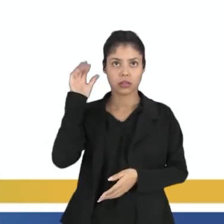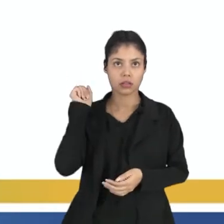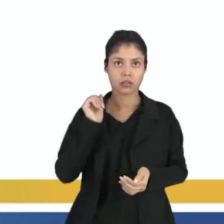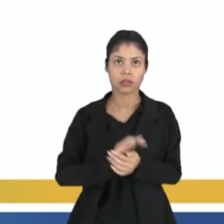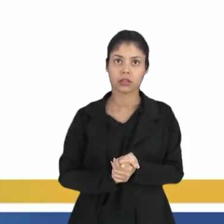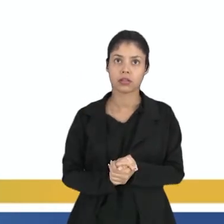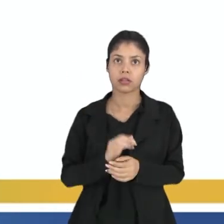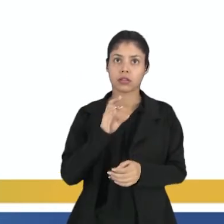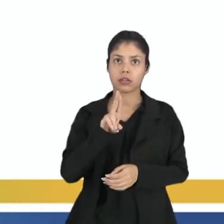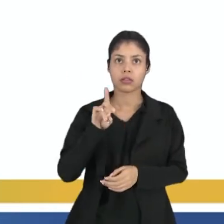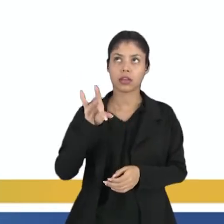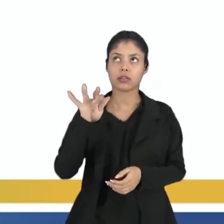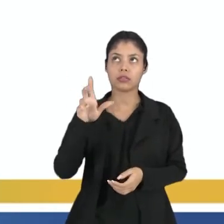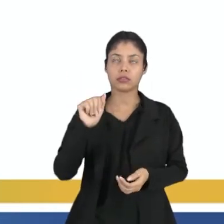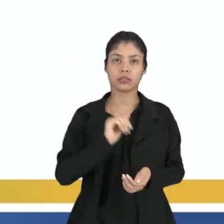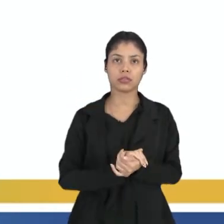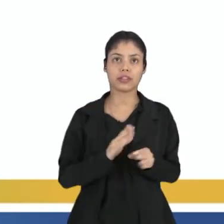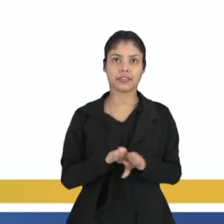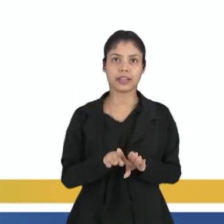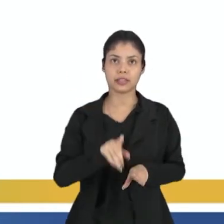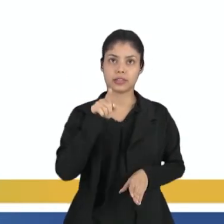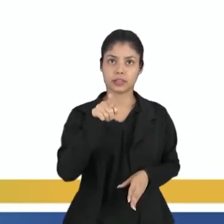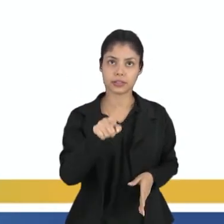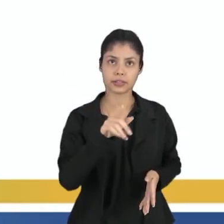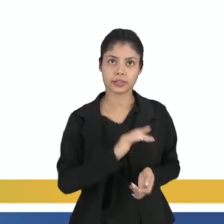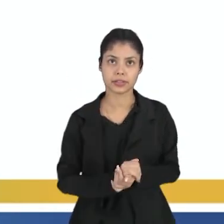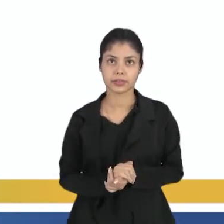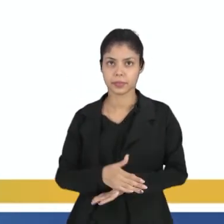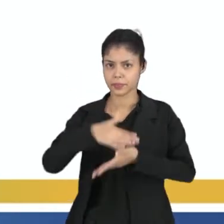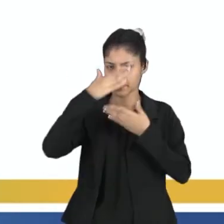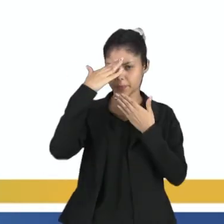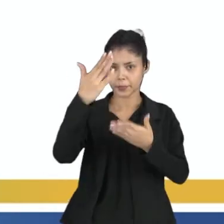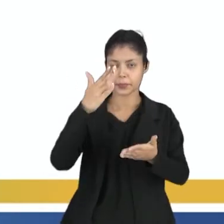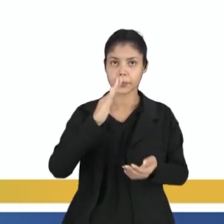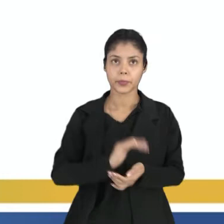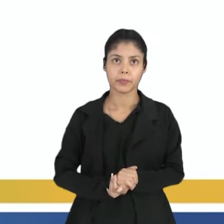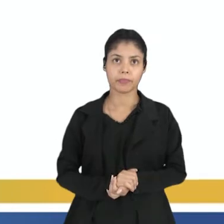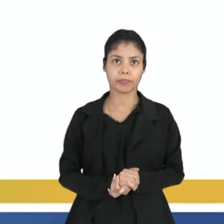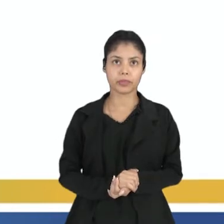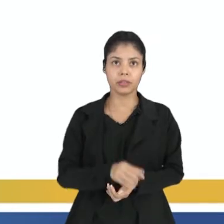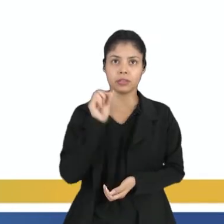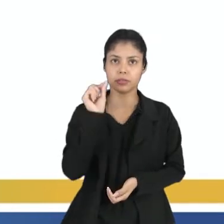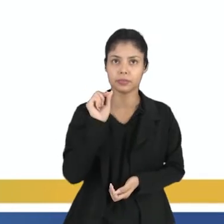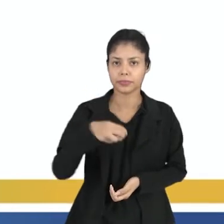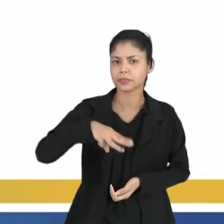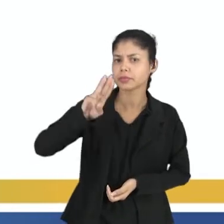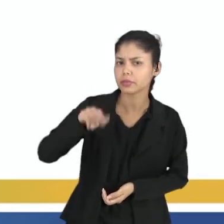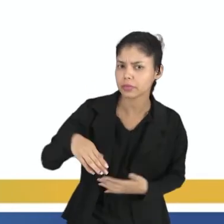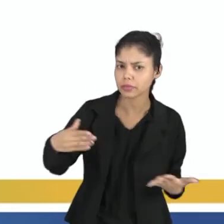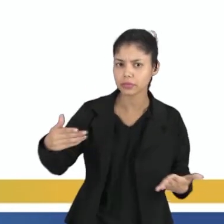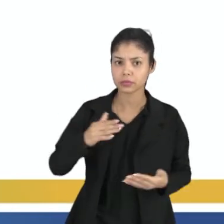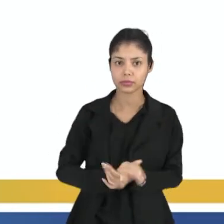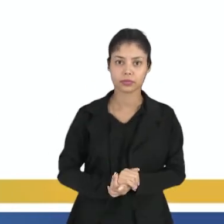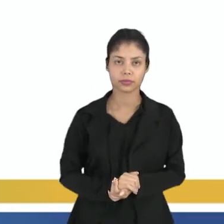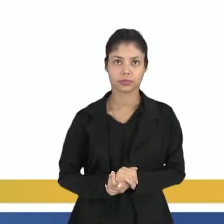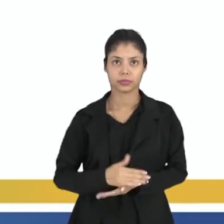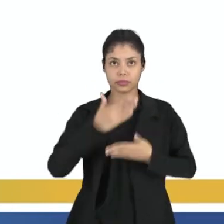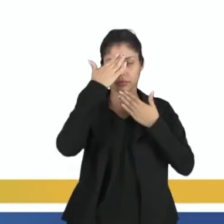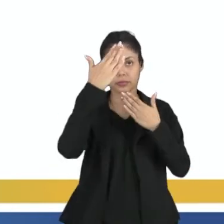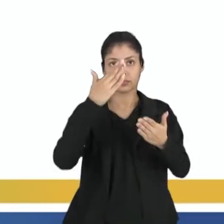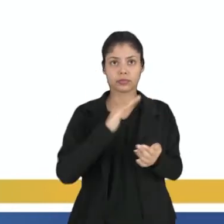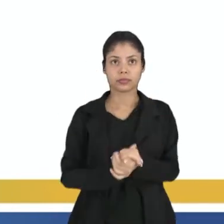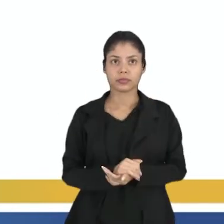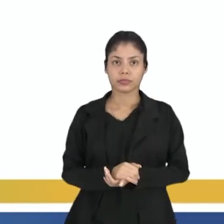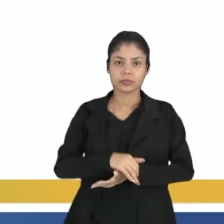a audiência. Agradeço o quê? A quem? Então, agradeço a quem?